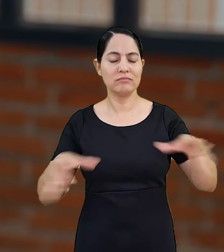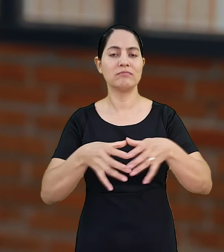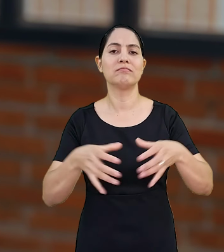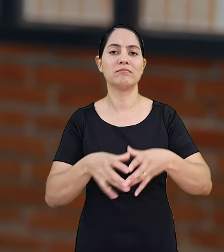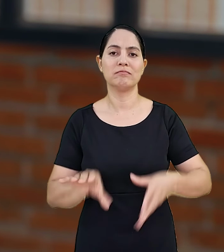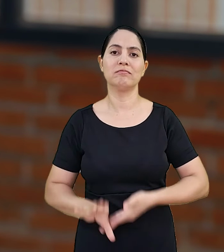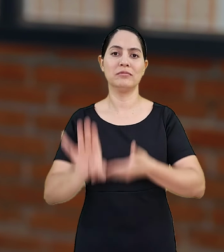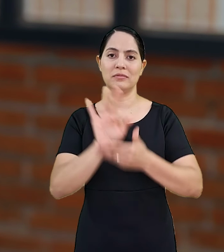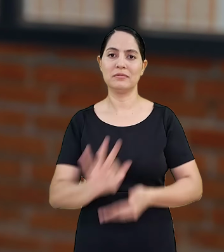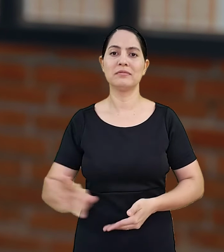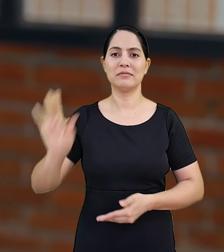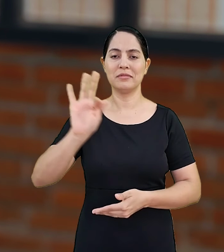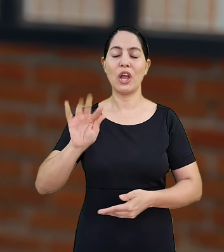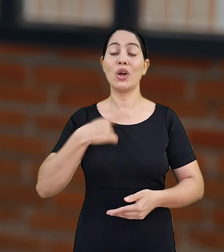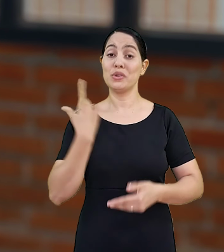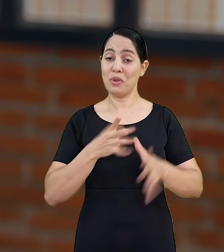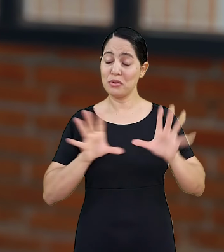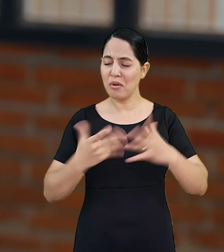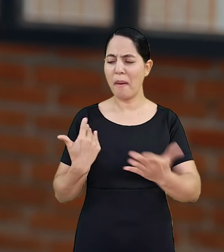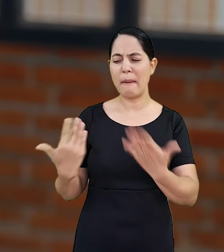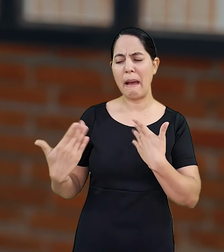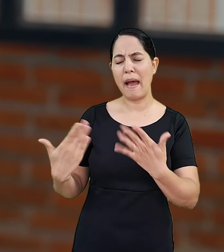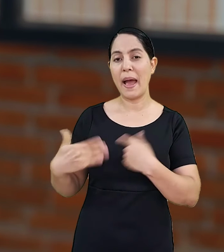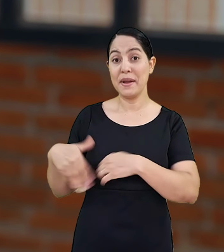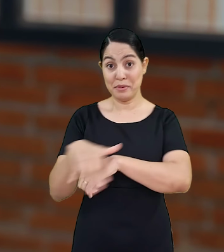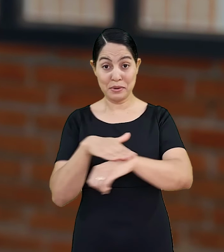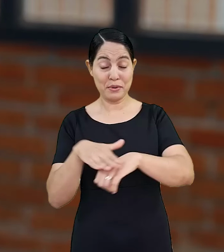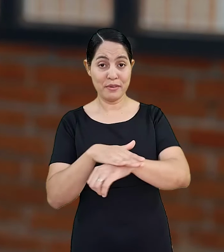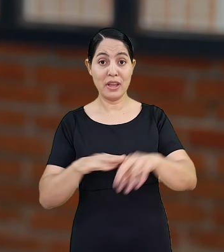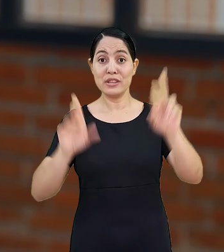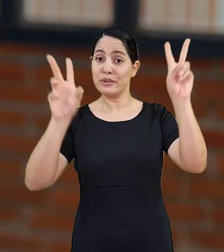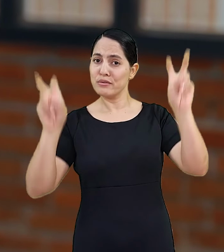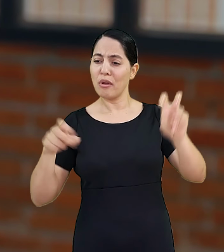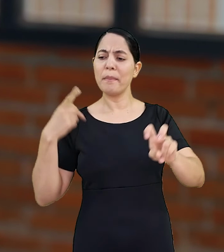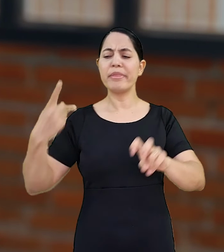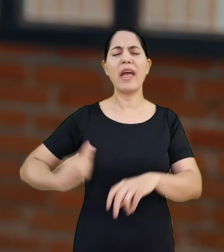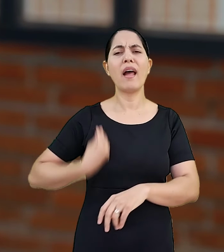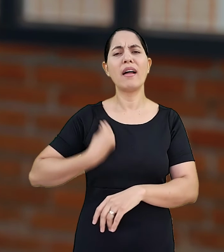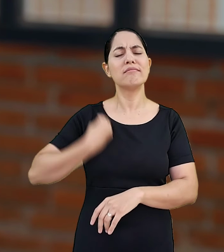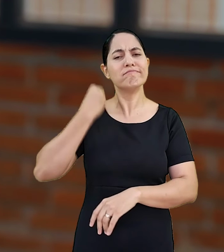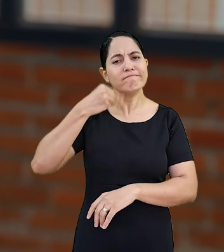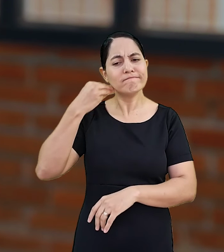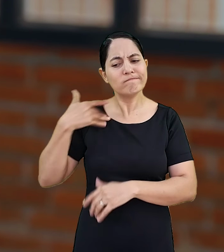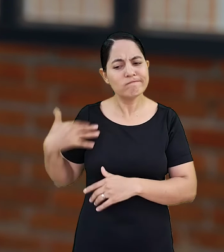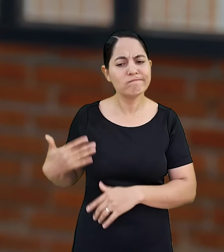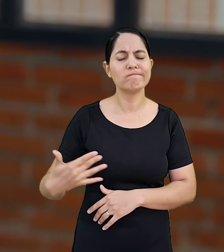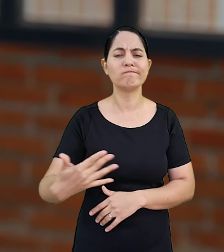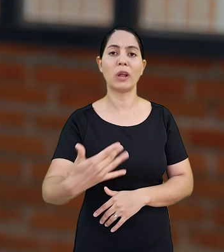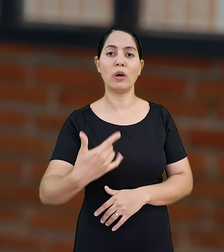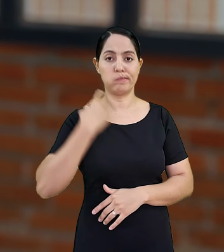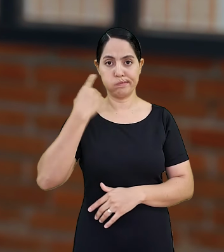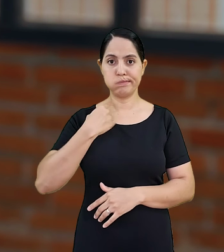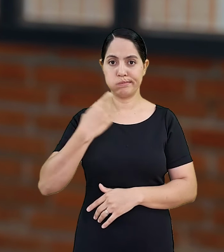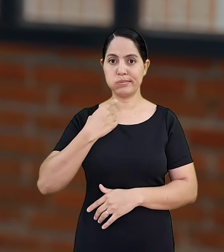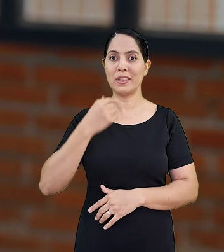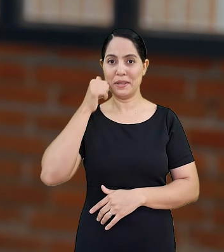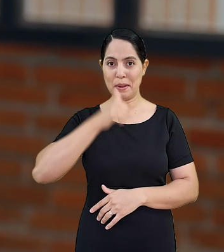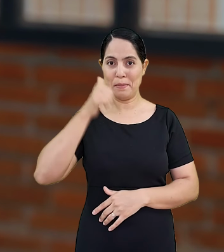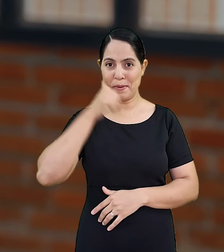Conselho Federal, recebeu nossa equipe para uma conversa sobre a sua trajetória e a ascensão das mulheres na